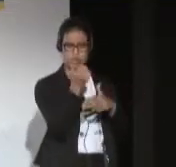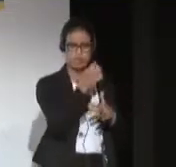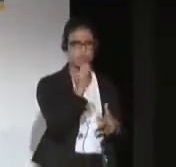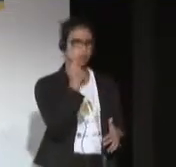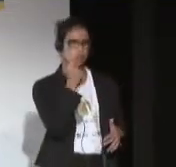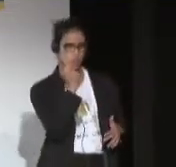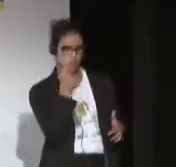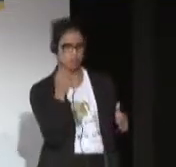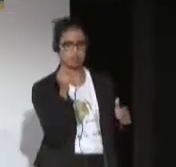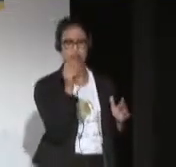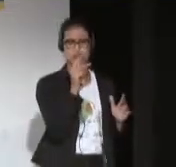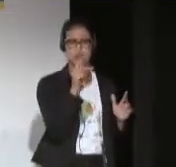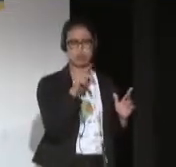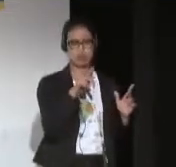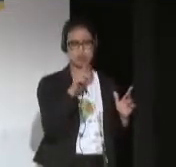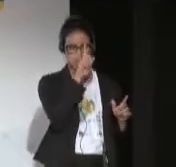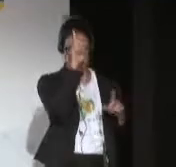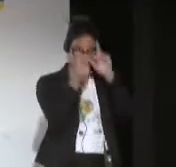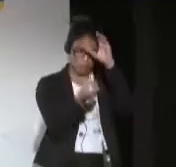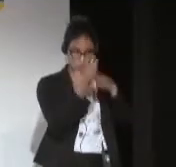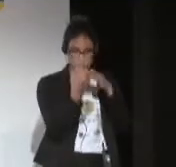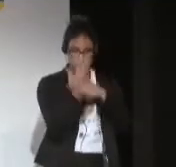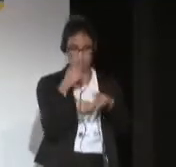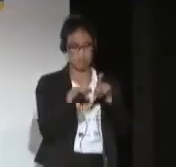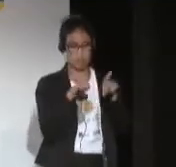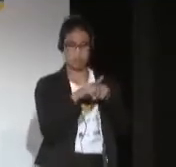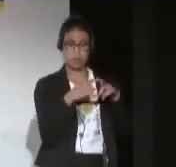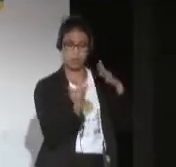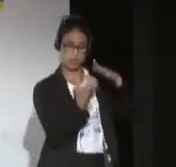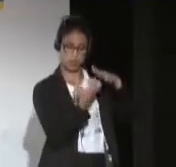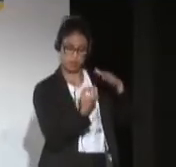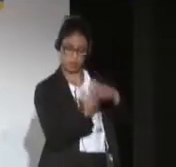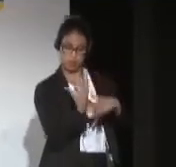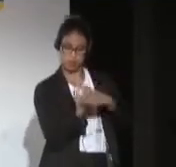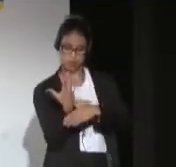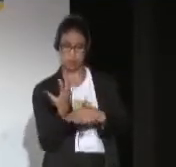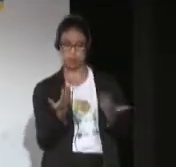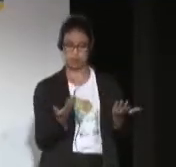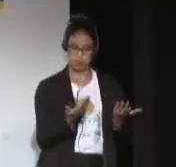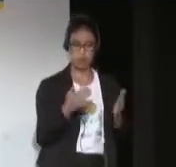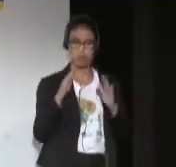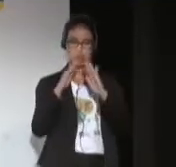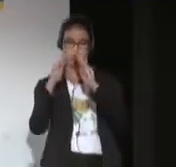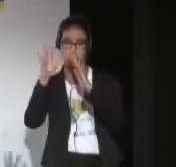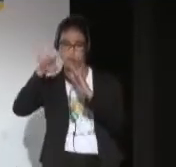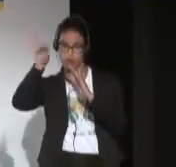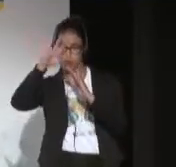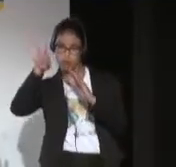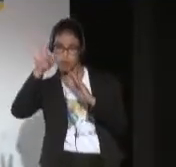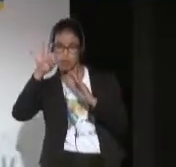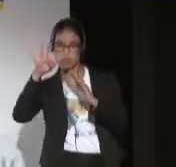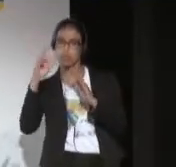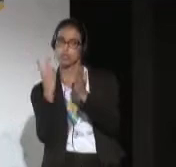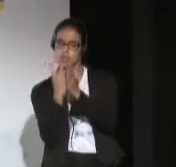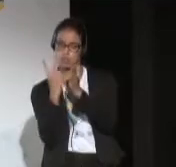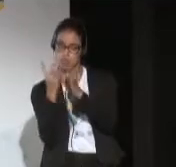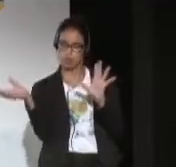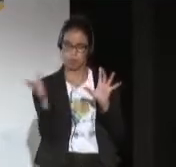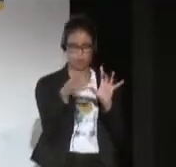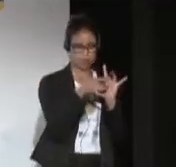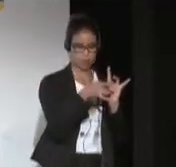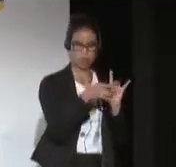programas de criatividade, até programas de empreendedorismo. Então, as nossas universidades estão sempre fazendo uma ponte com a